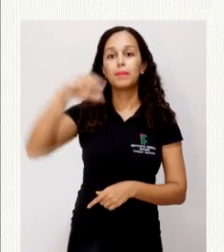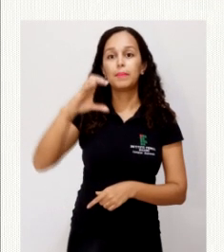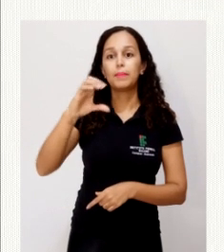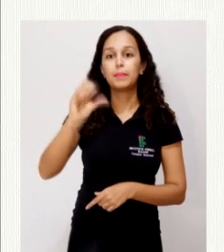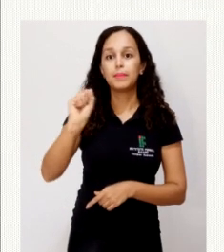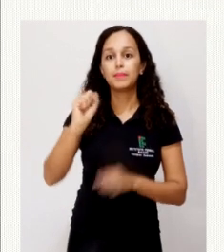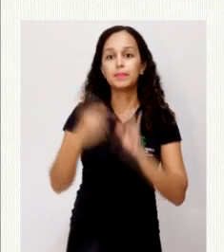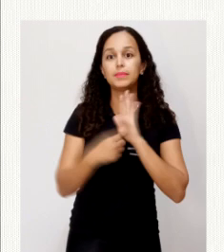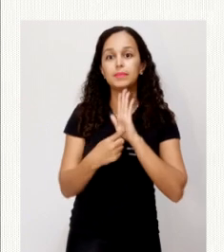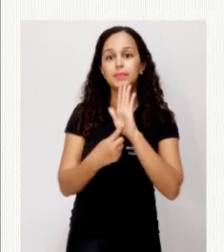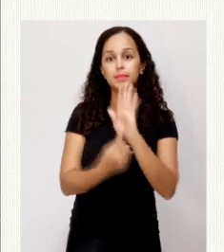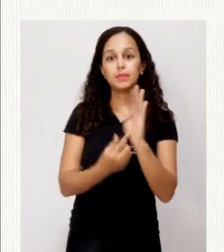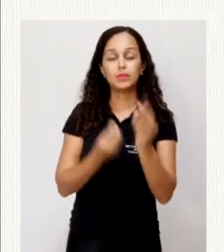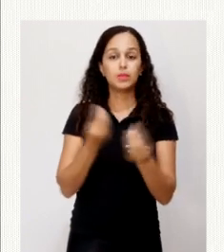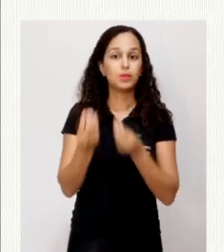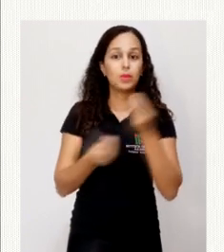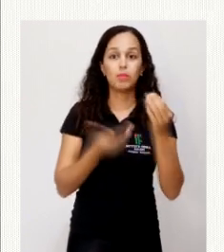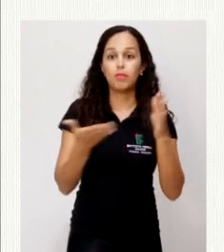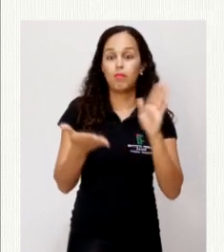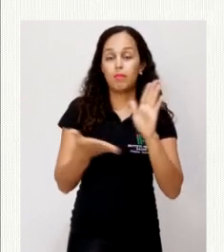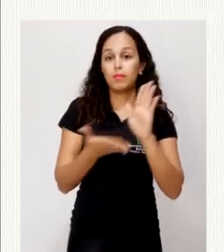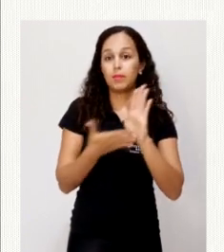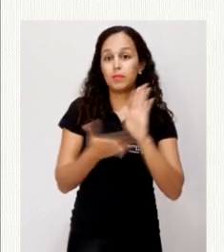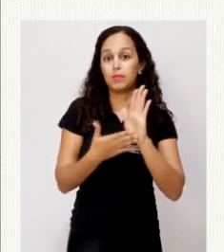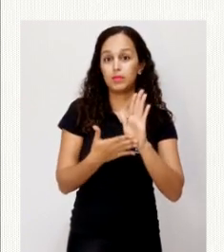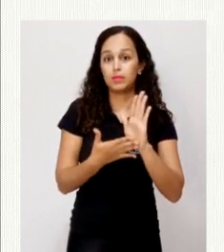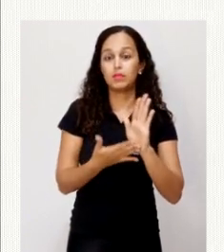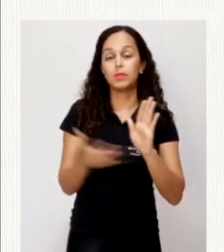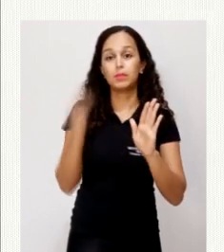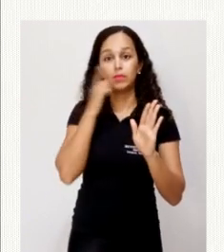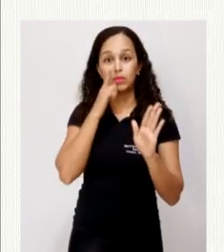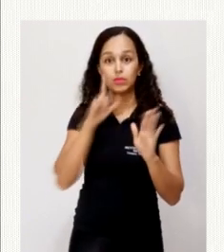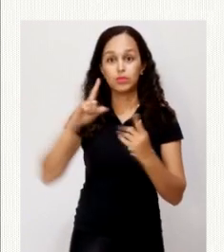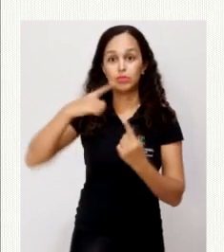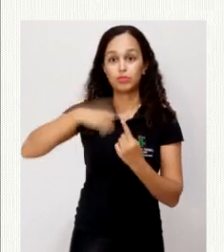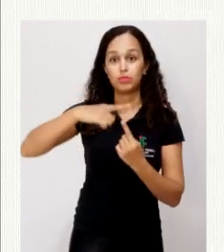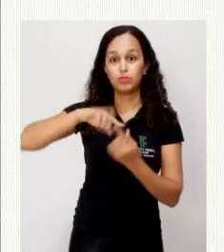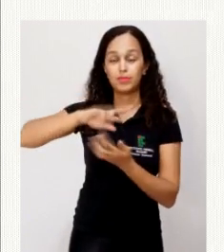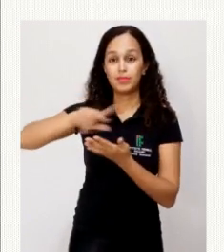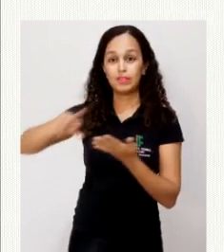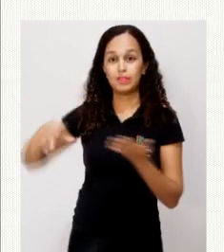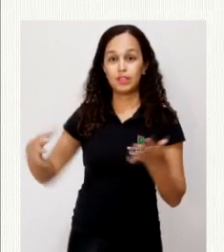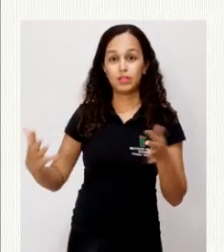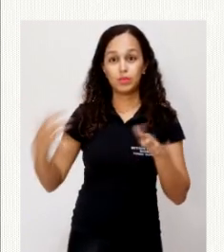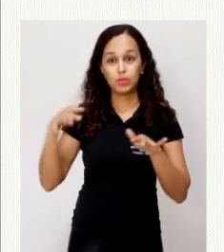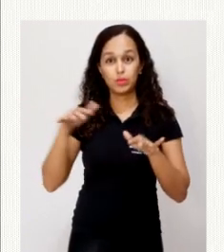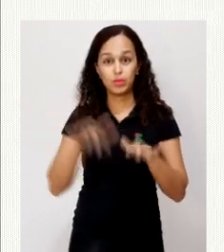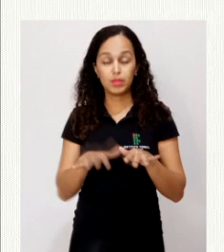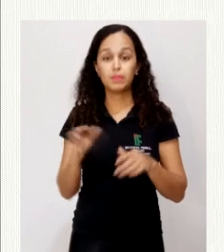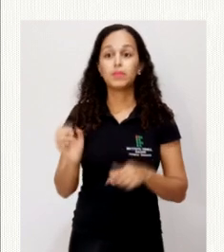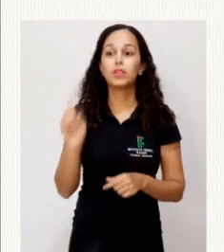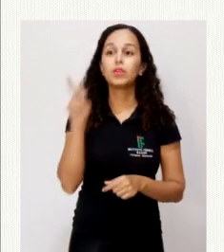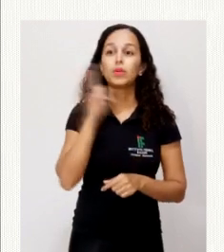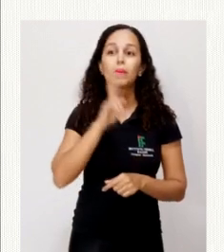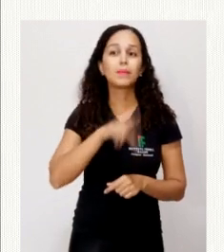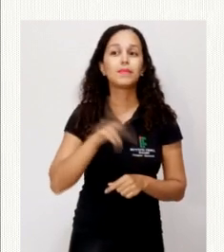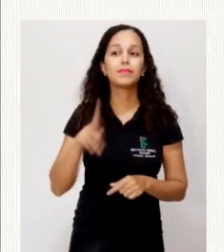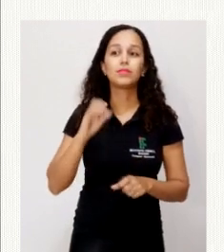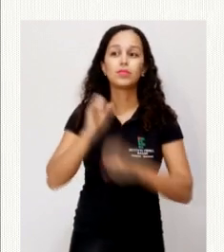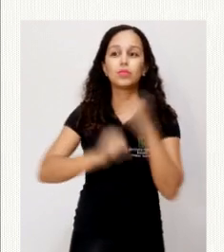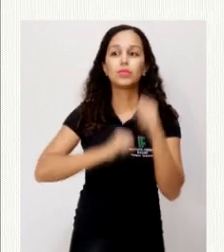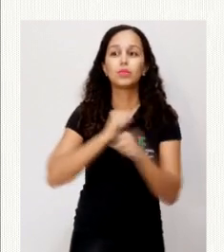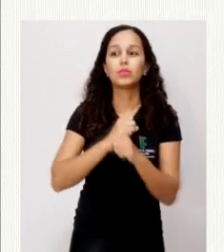punks são apresentadas, né, como sendo uma proposta para essa inclusão, e o professor Knupp, em